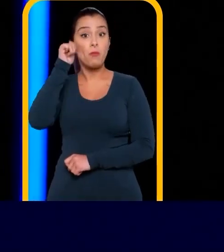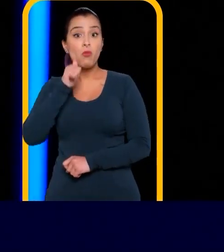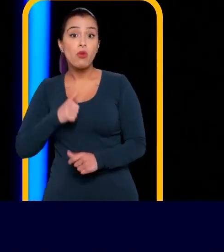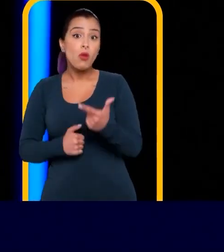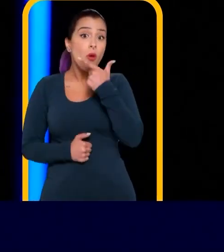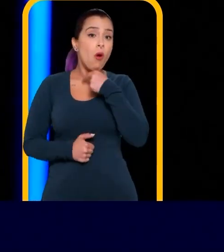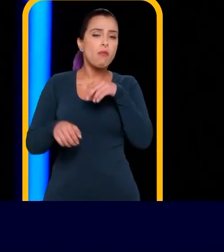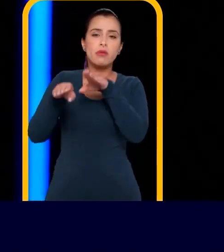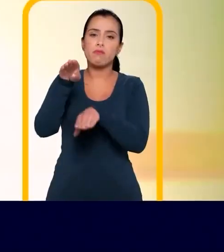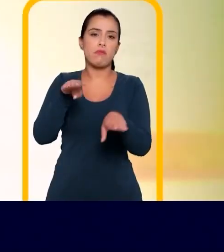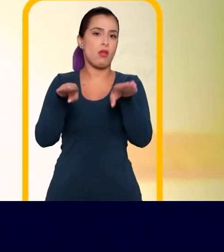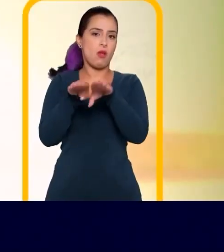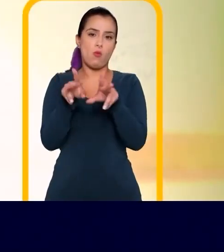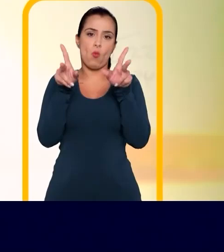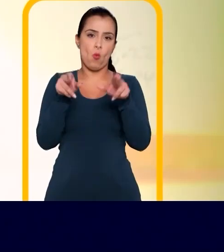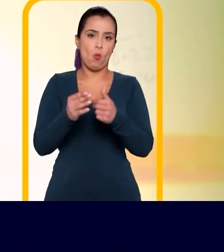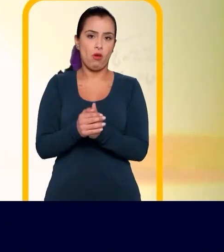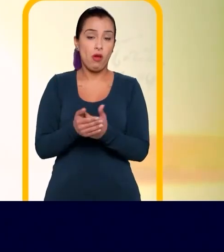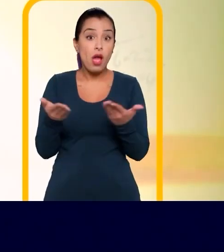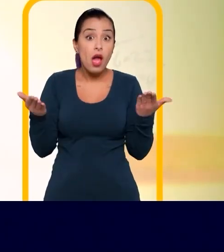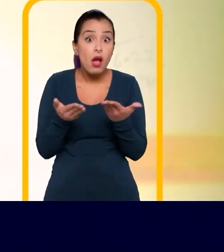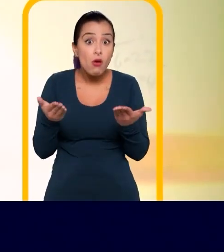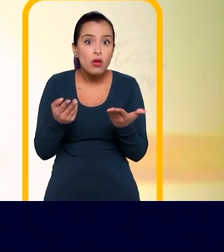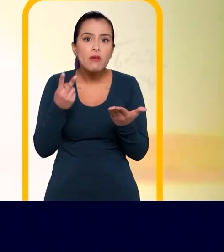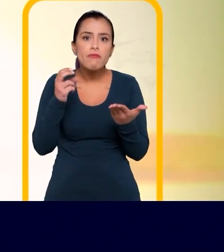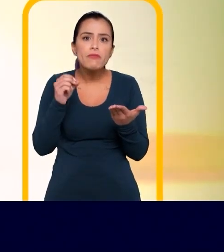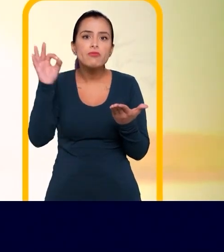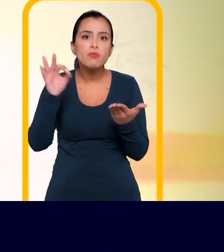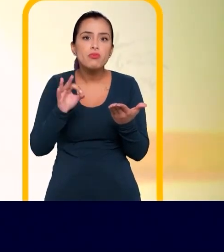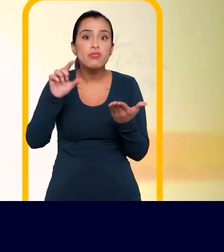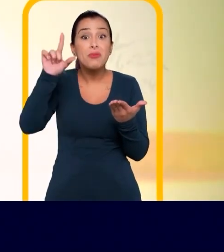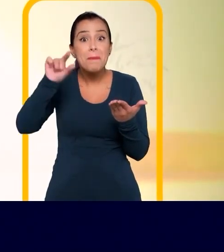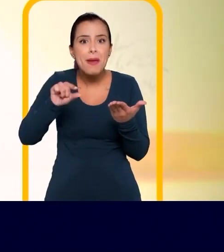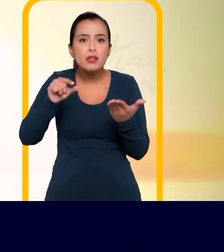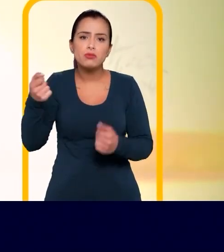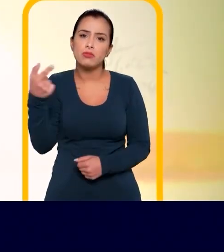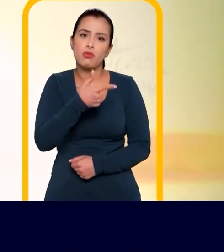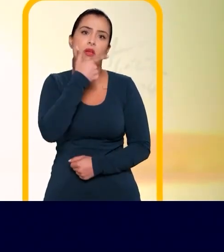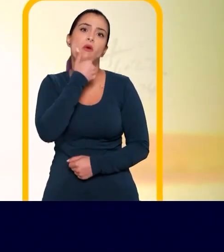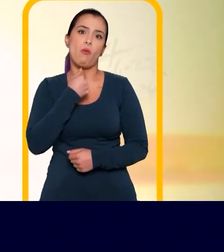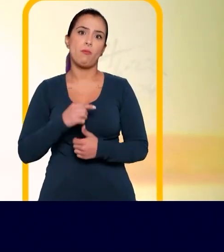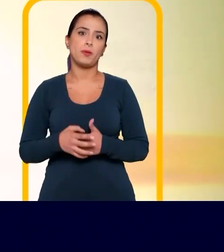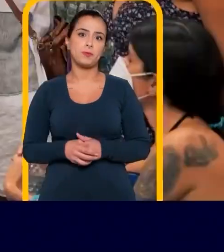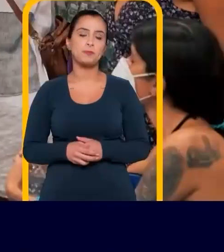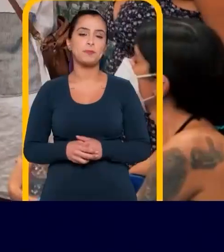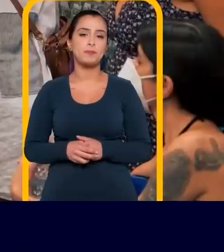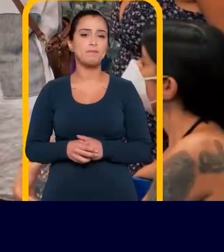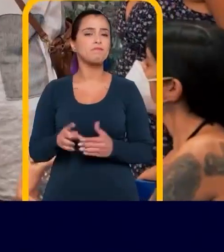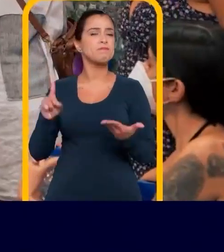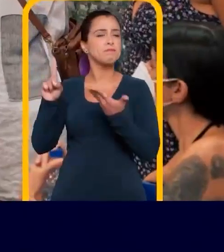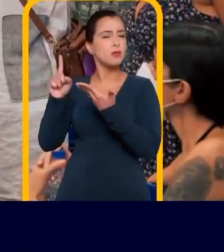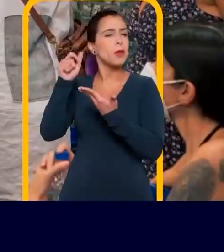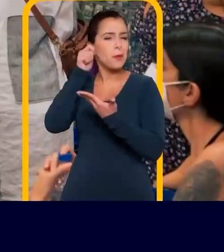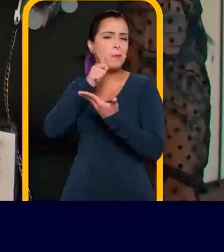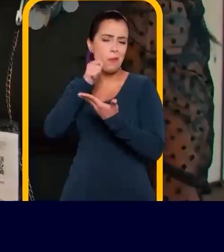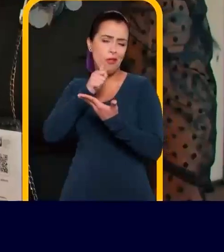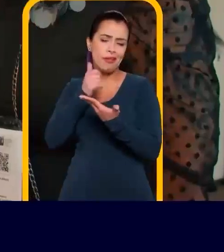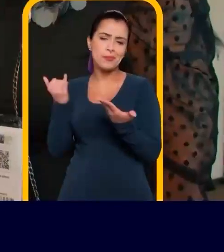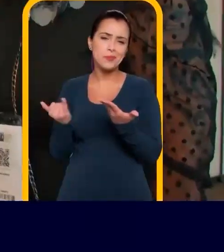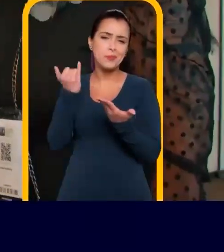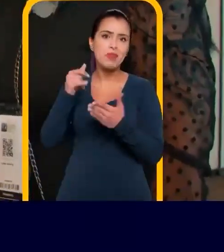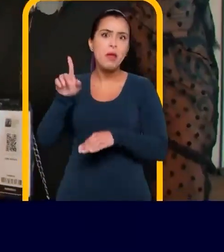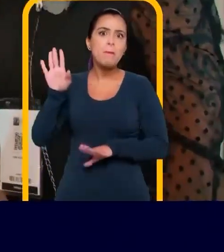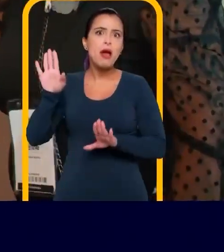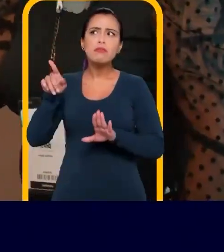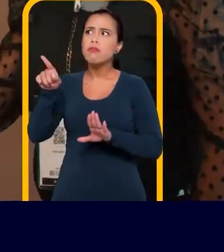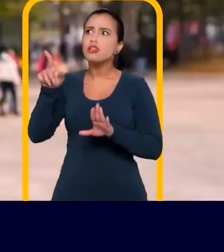dos Deputados é a igualdade salarial entre homens e mulheres. A mulher ganha 20% menos que o homem. Ela é uma mulher, isso